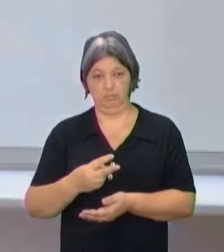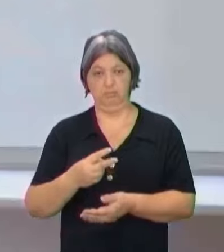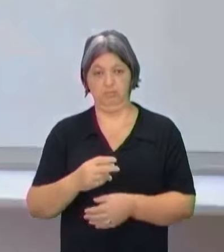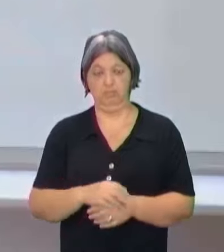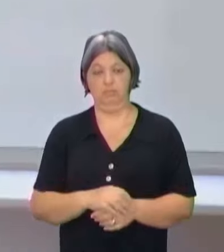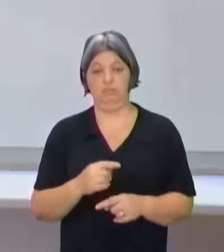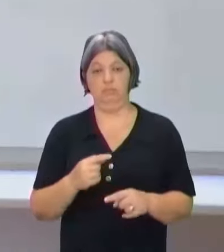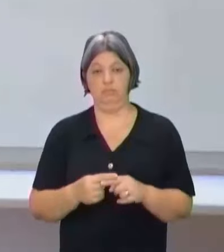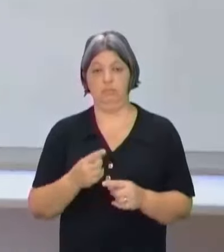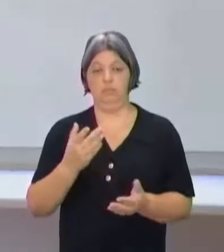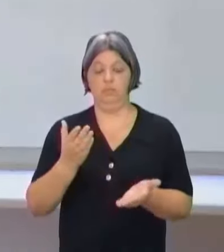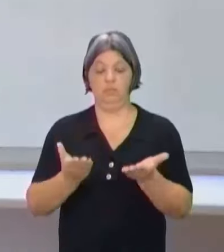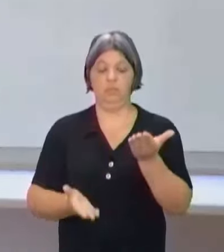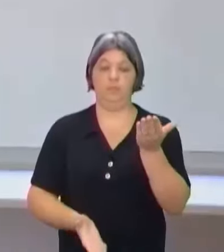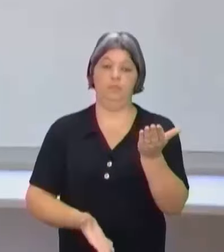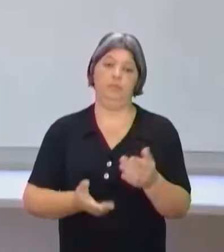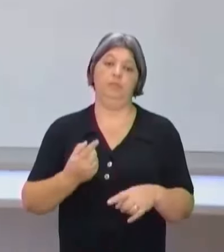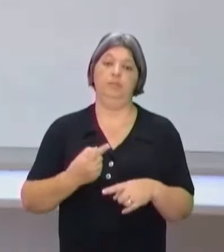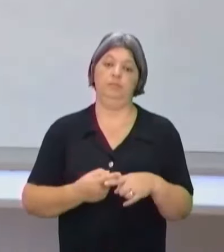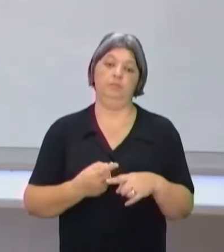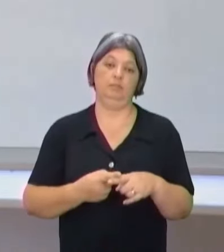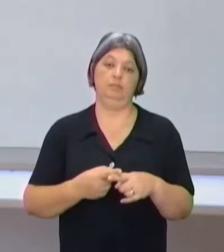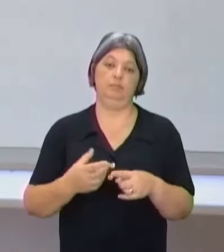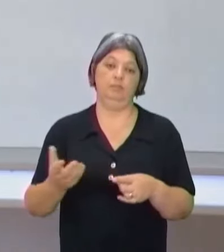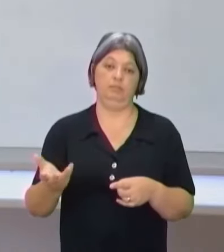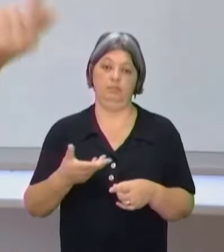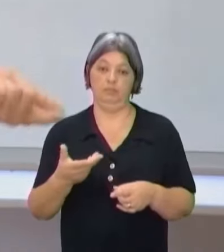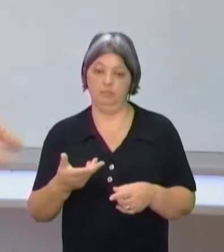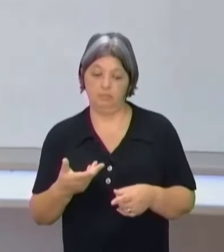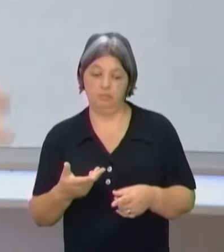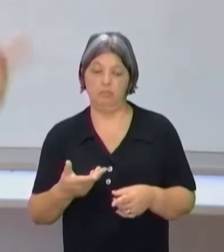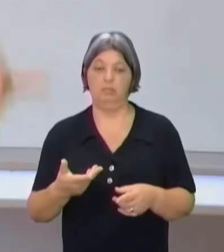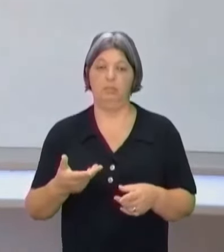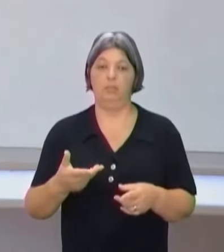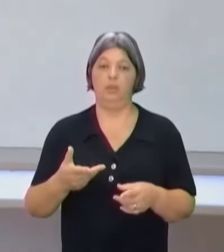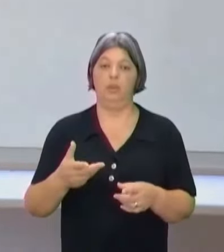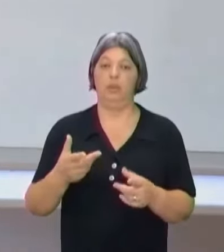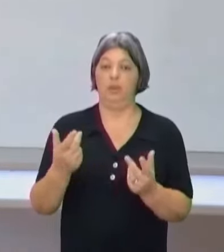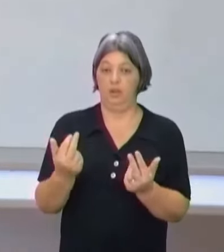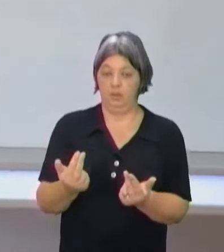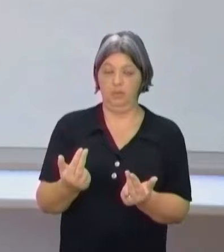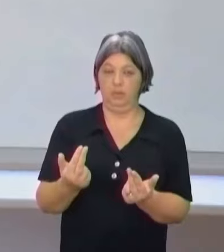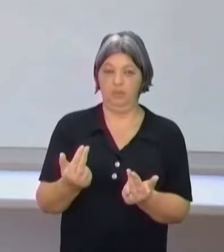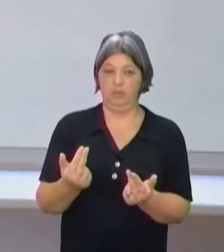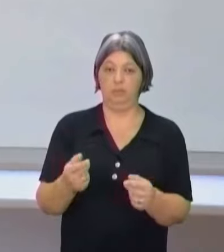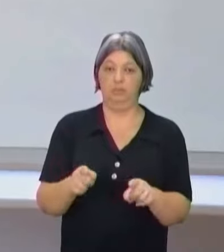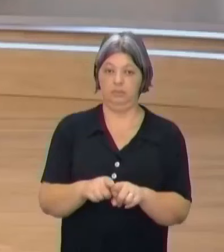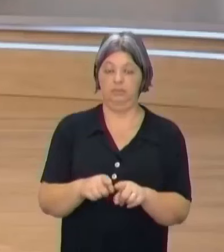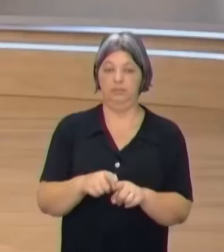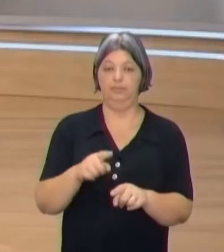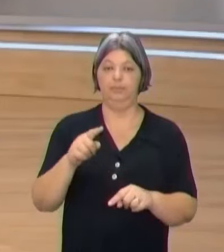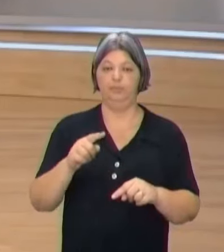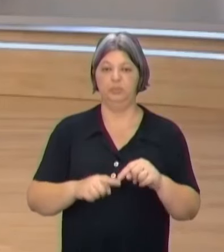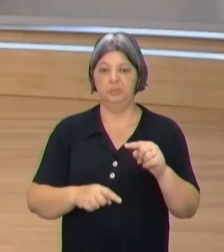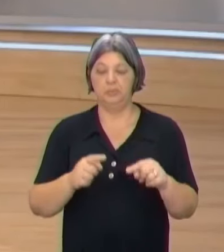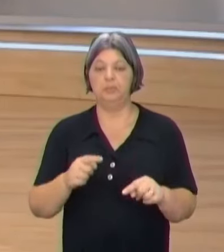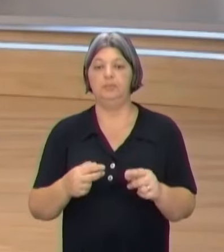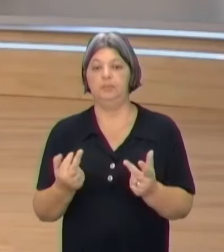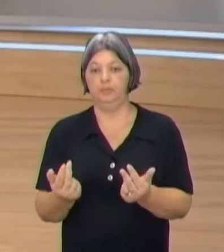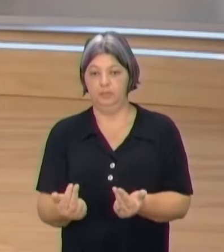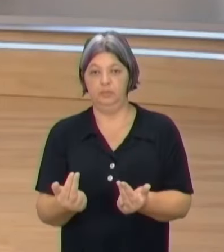disse, está em equilíbrio porque as velocidades estão iguais. Então, a velocidade de decomposição ela é igualzinha à velocidade